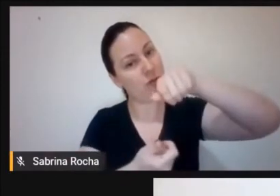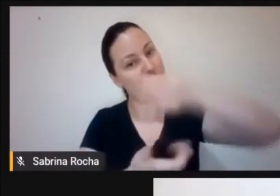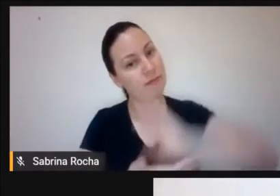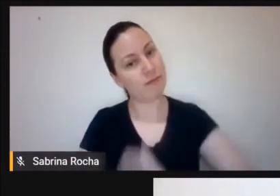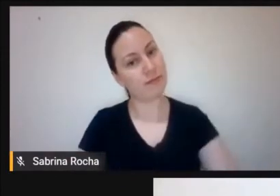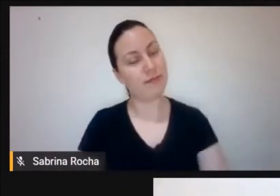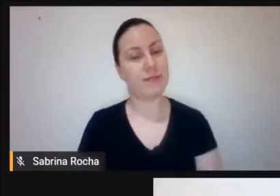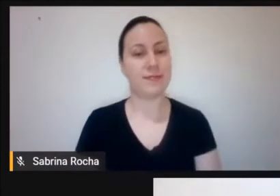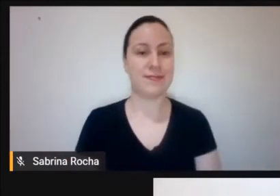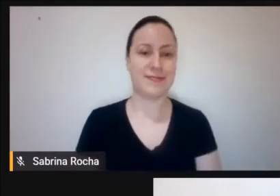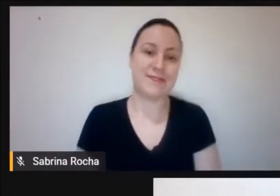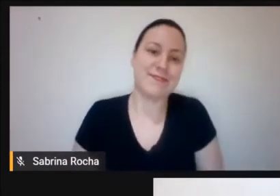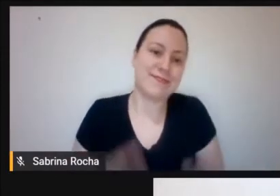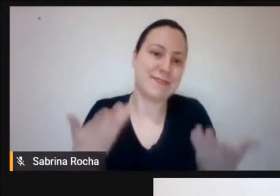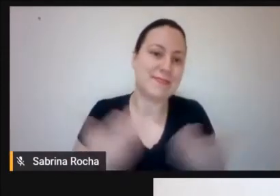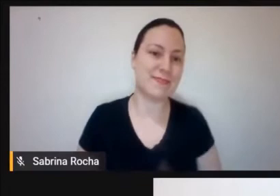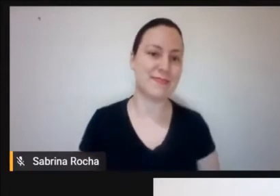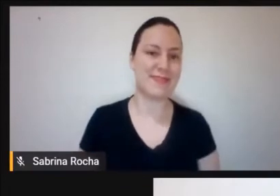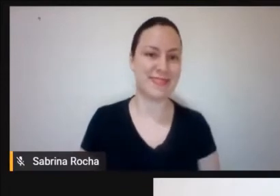É isso.